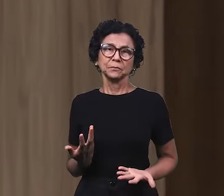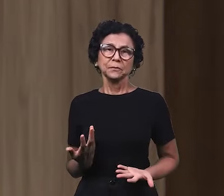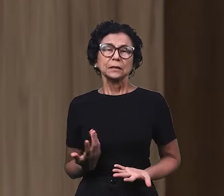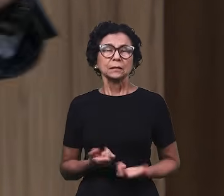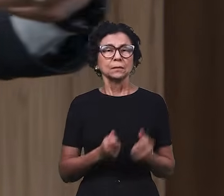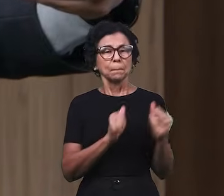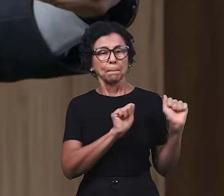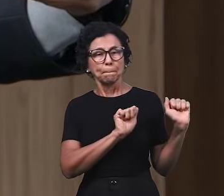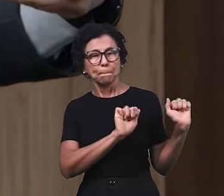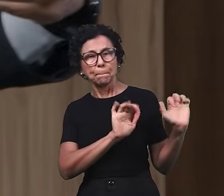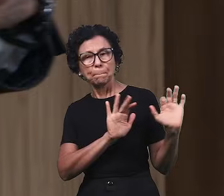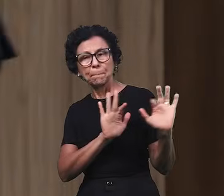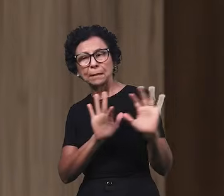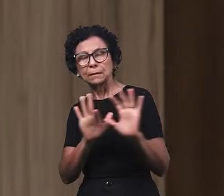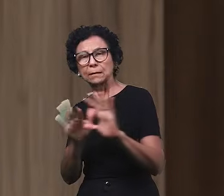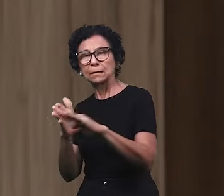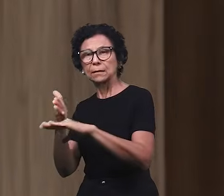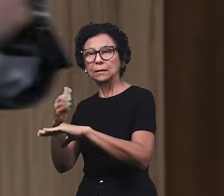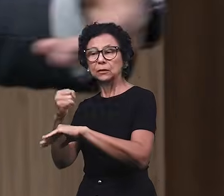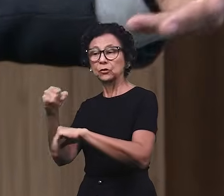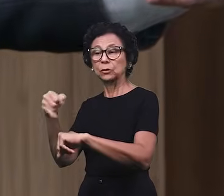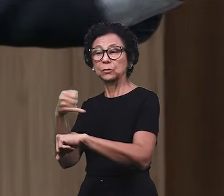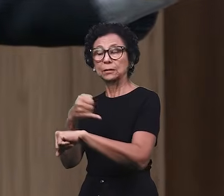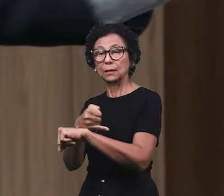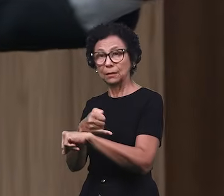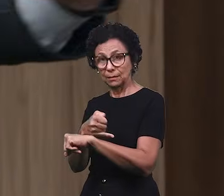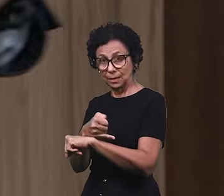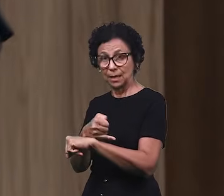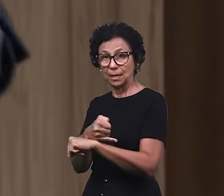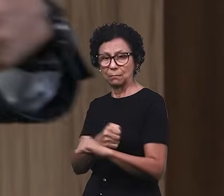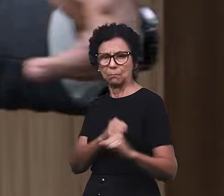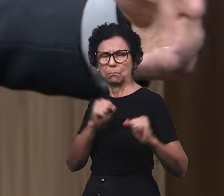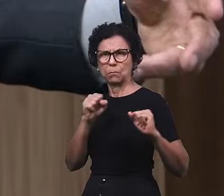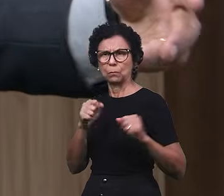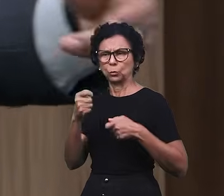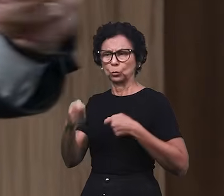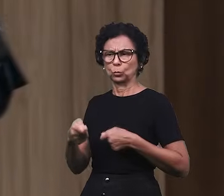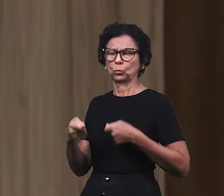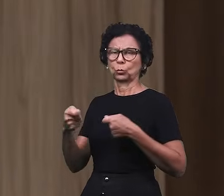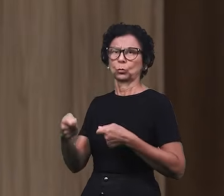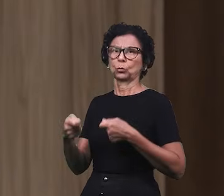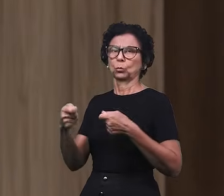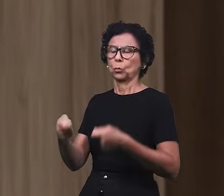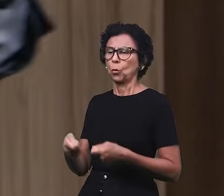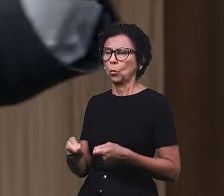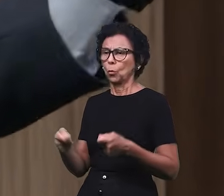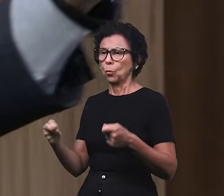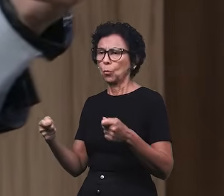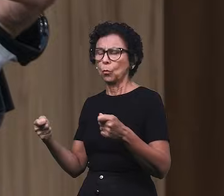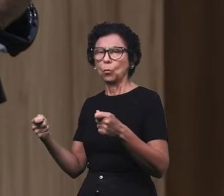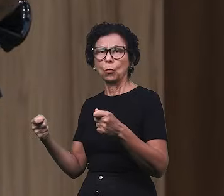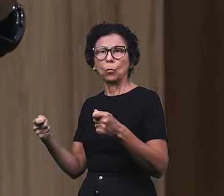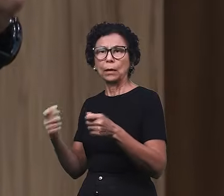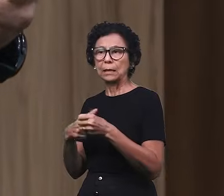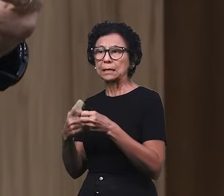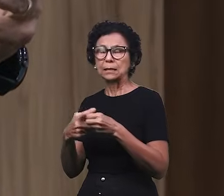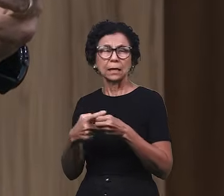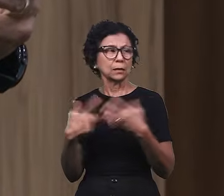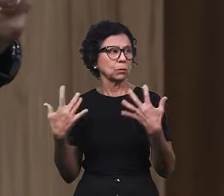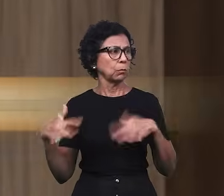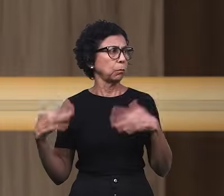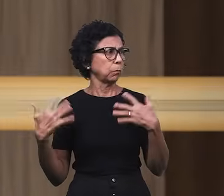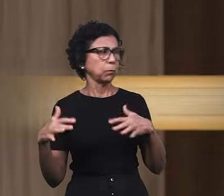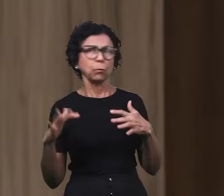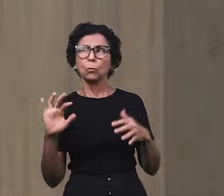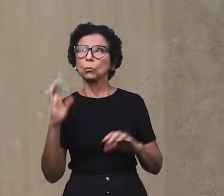eles entraram em Jerusalém. Quando eles entraram em Jerusalém com essa comitiva, causou um alvoroço na